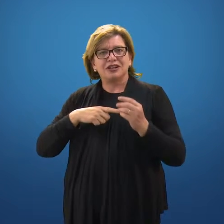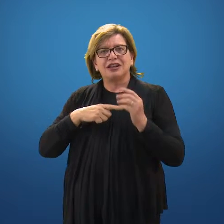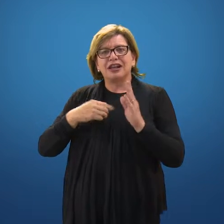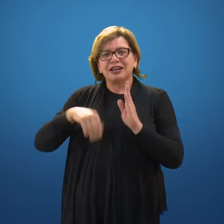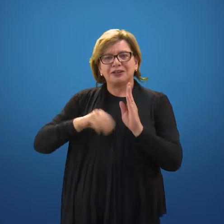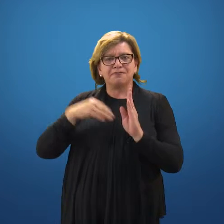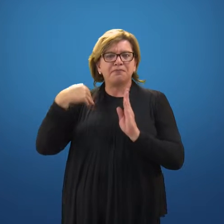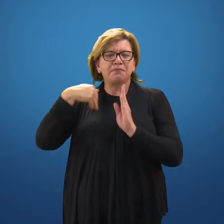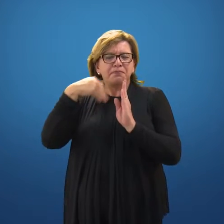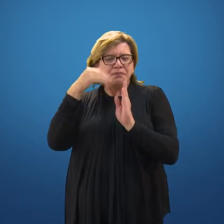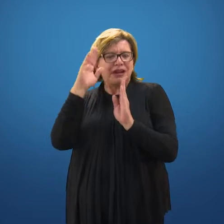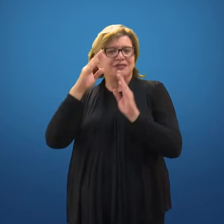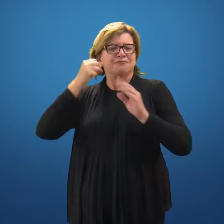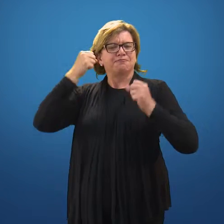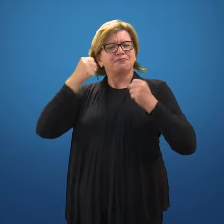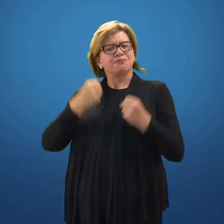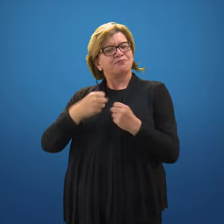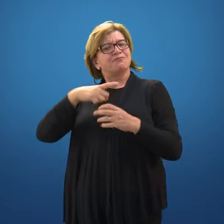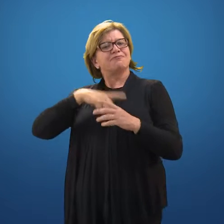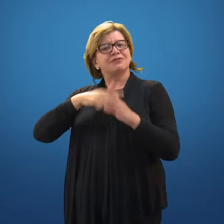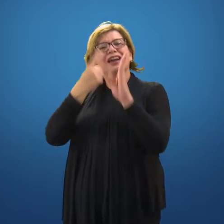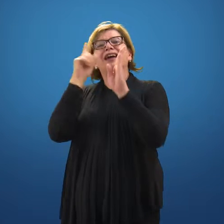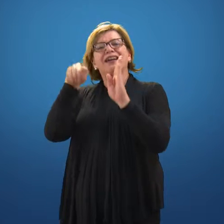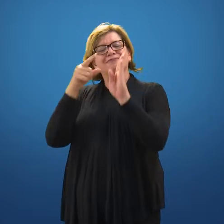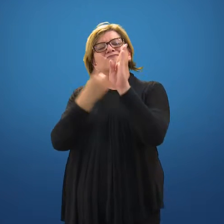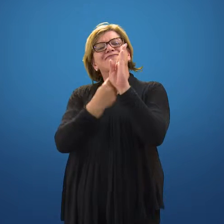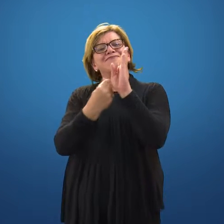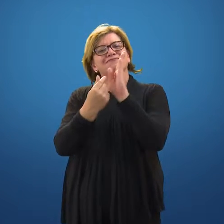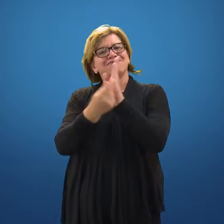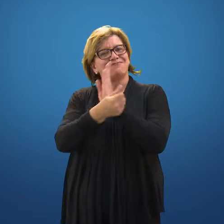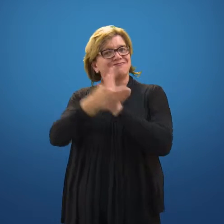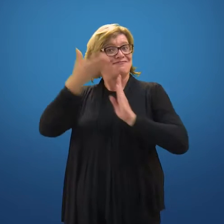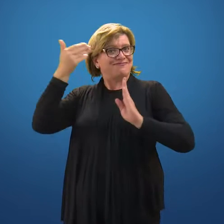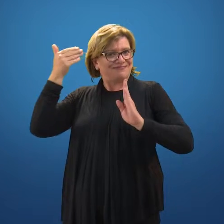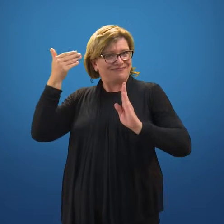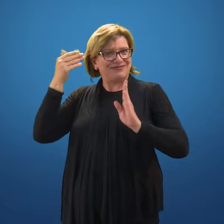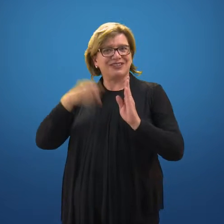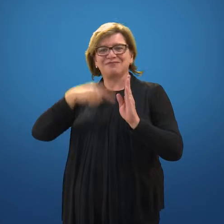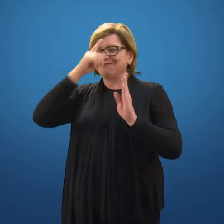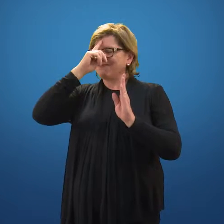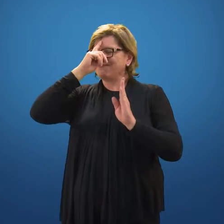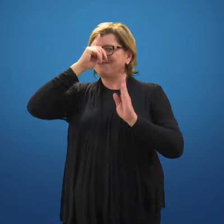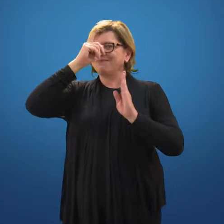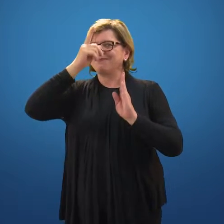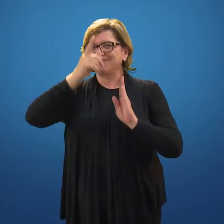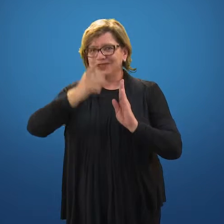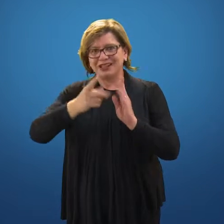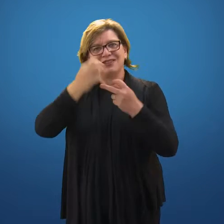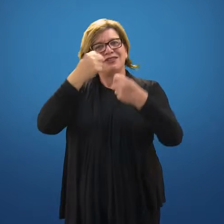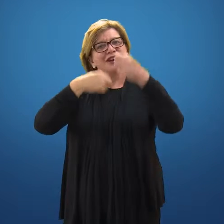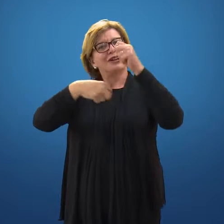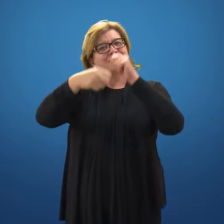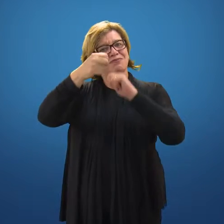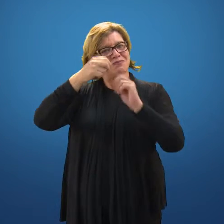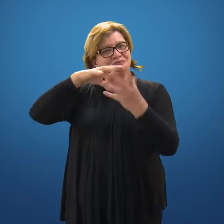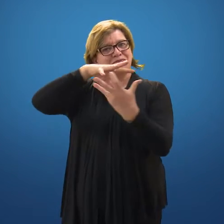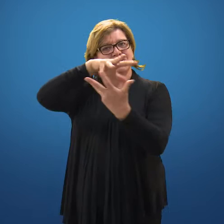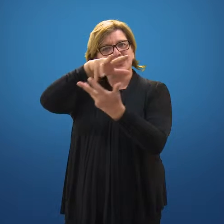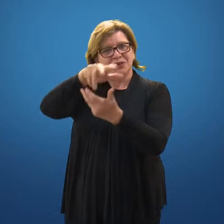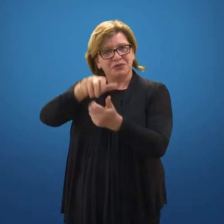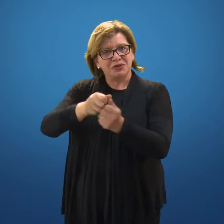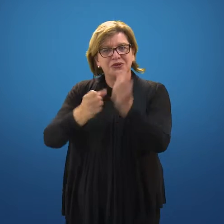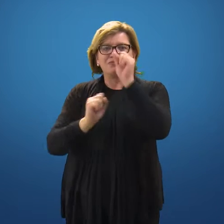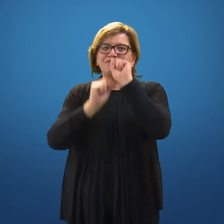mais predominante e mais poderosa a classe burguesa, a classe que dominava os meios econômicos aí, e